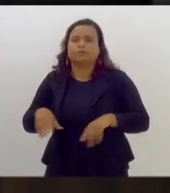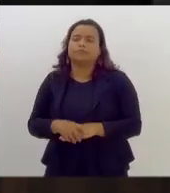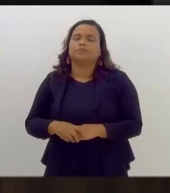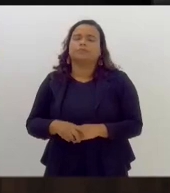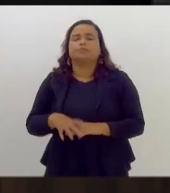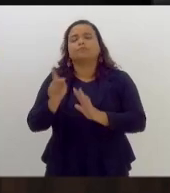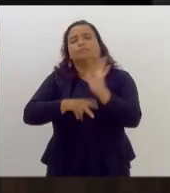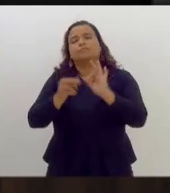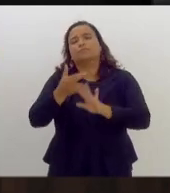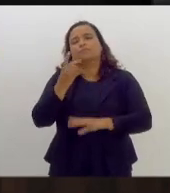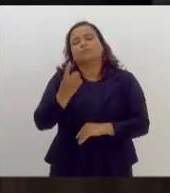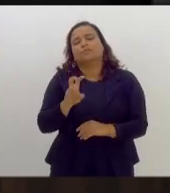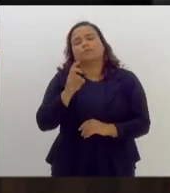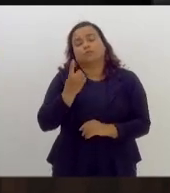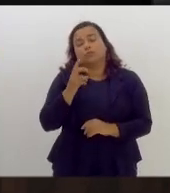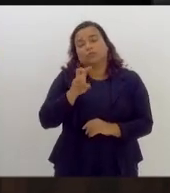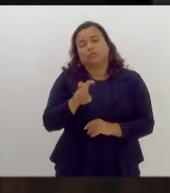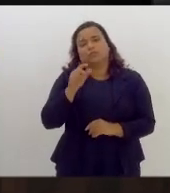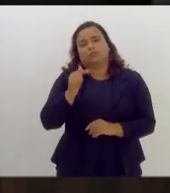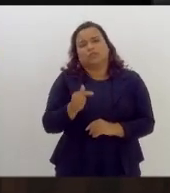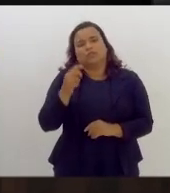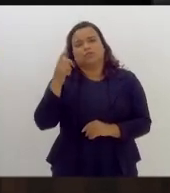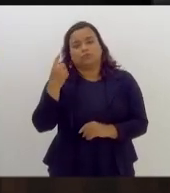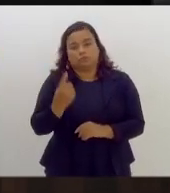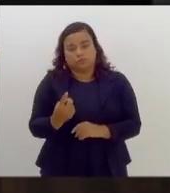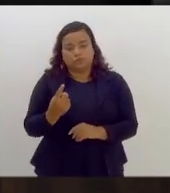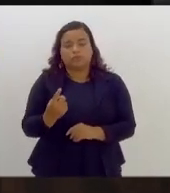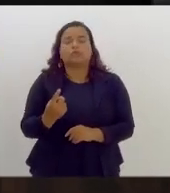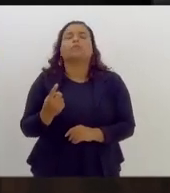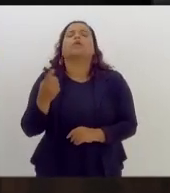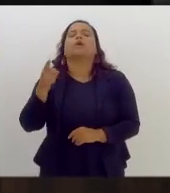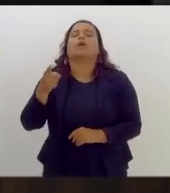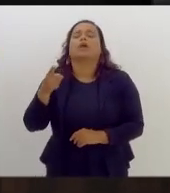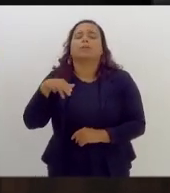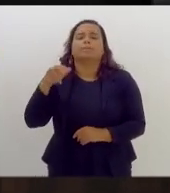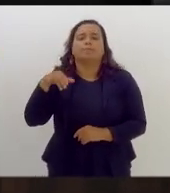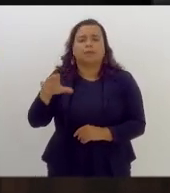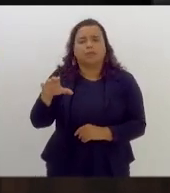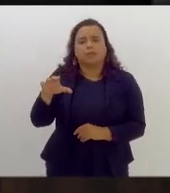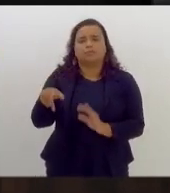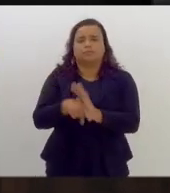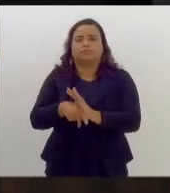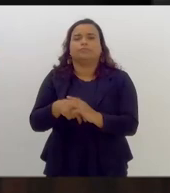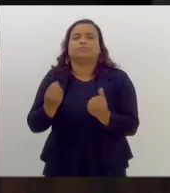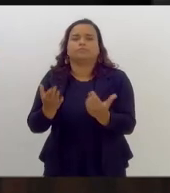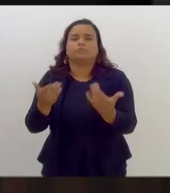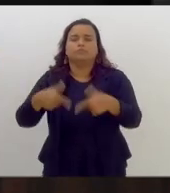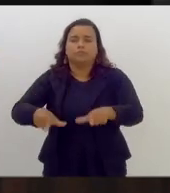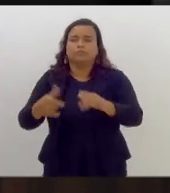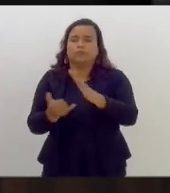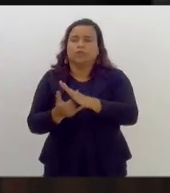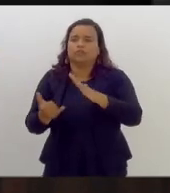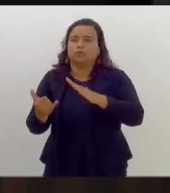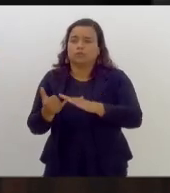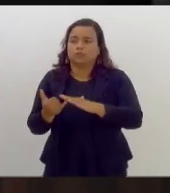Projeto de resolução 1571 de 22, de autoria do deputado Carlos Mink, concede diplomas Paul Singer,